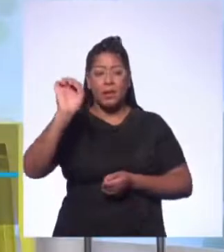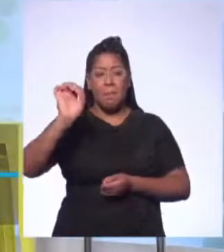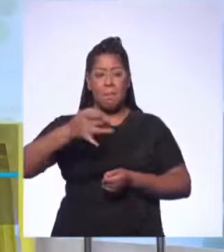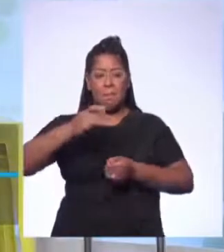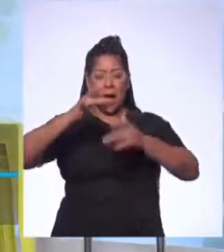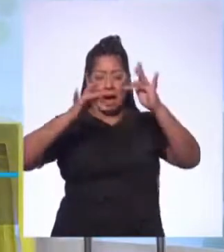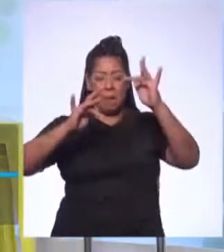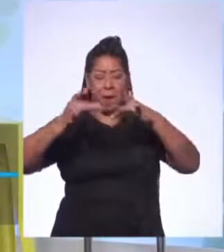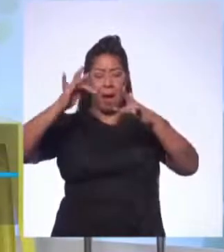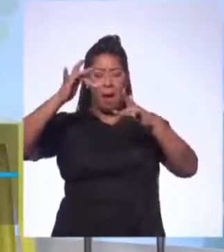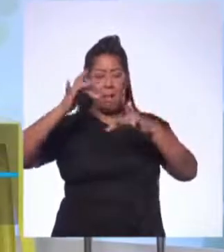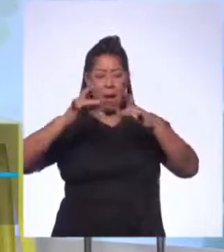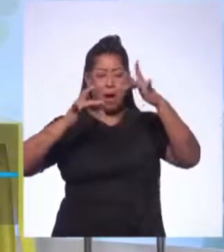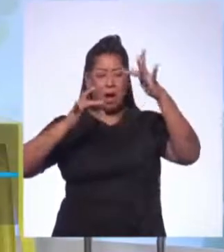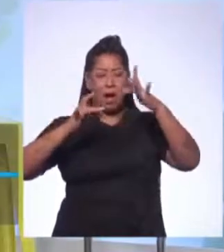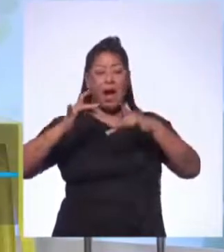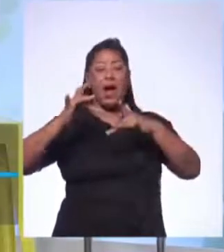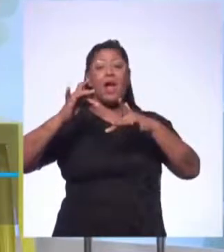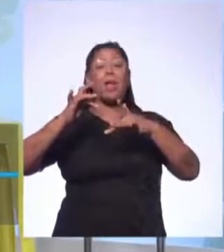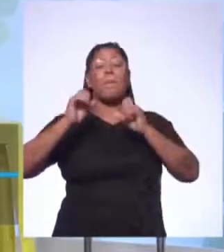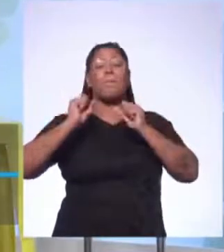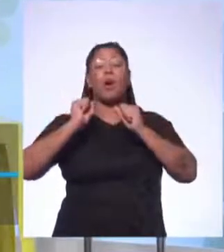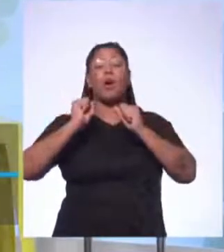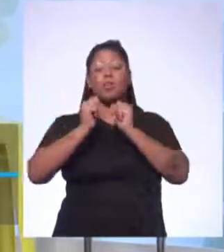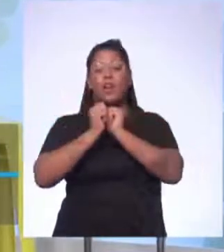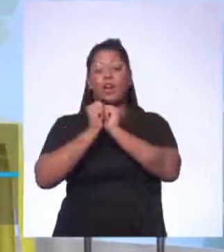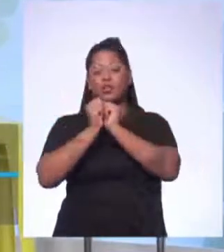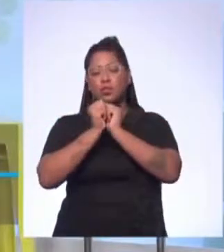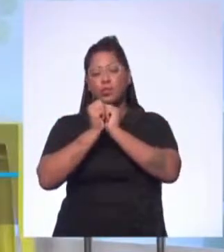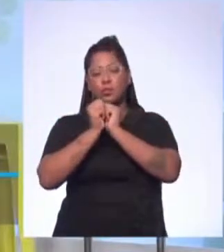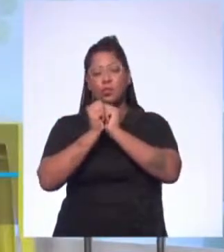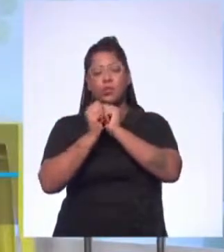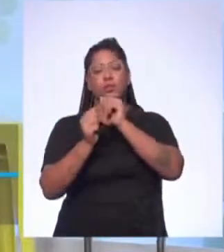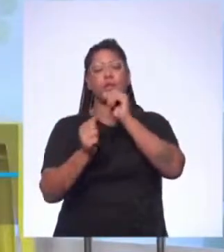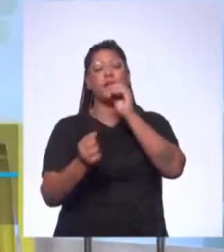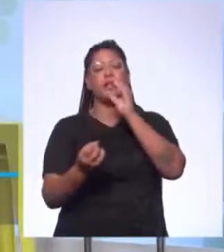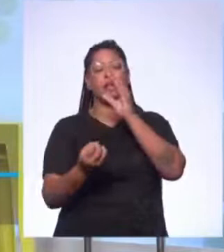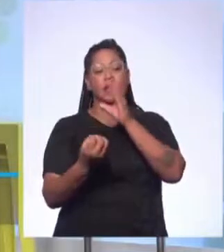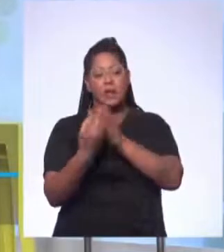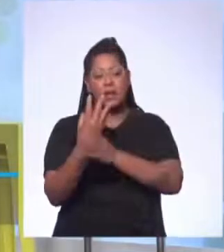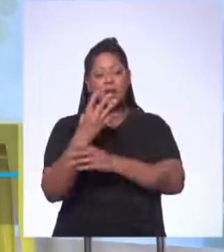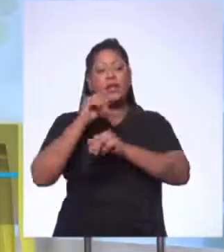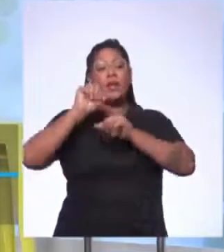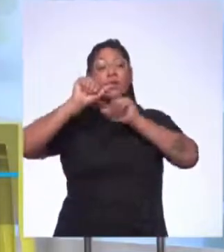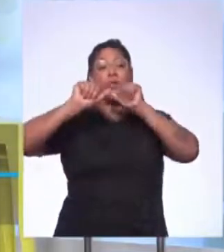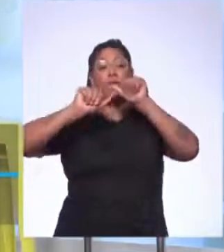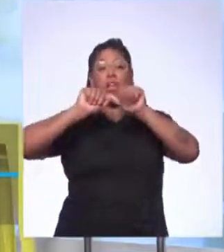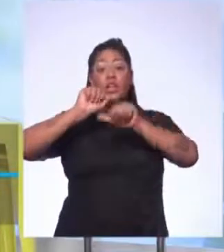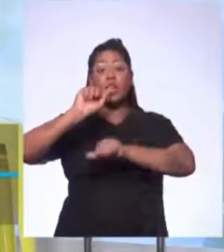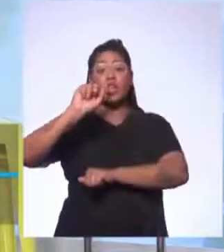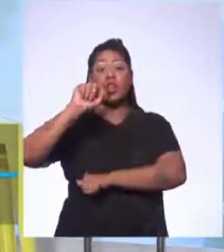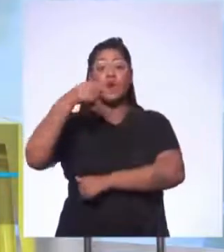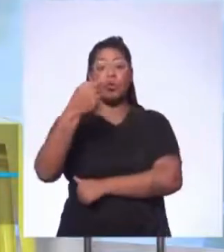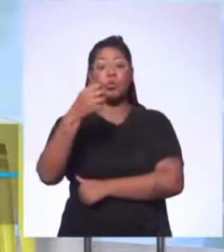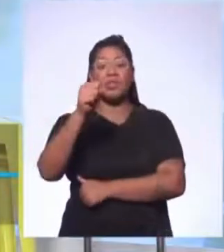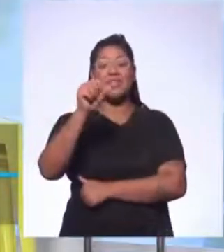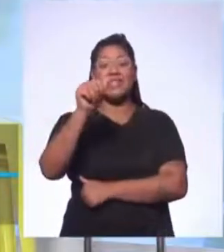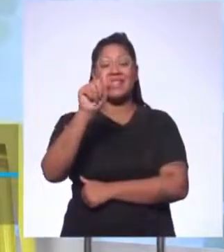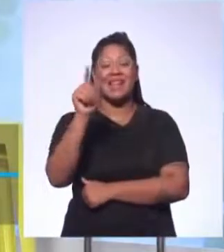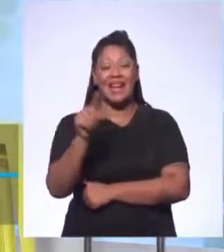se unir com o O3, ok? Transformando em outros gases. Então, se você